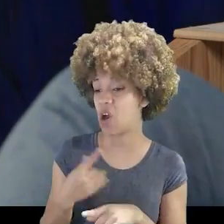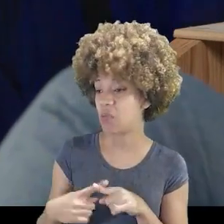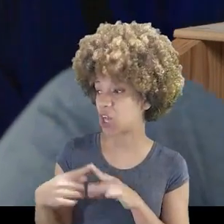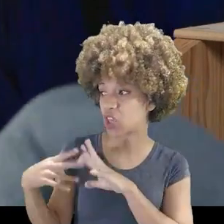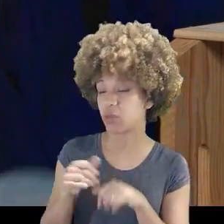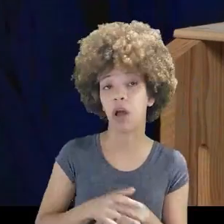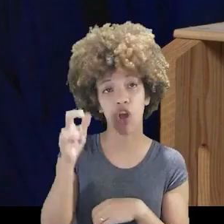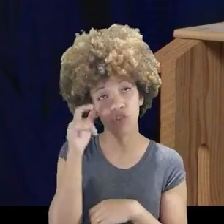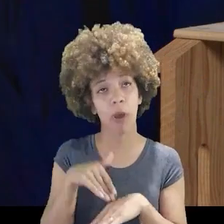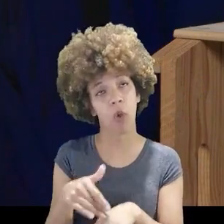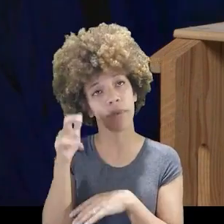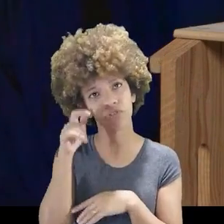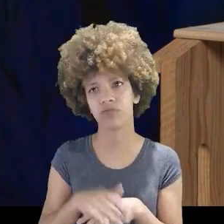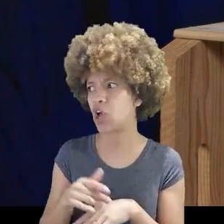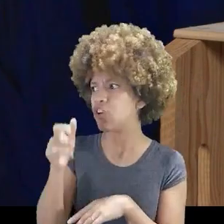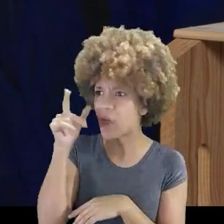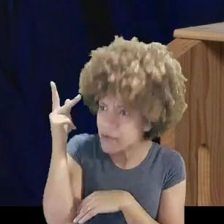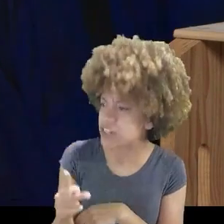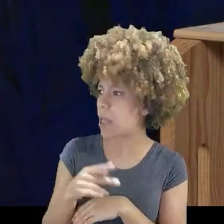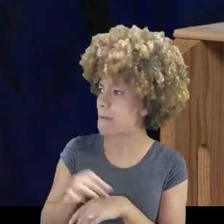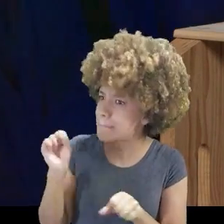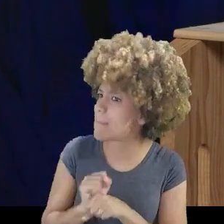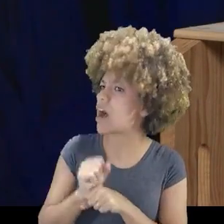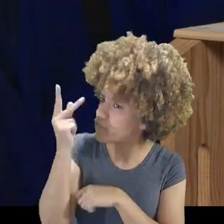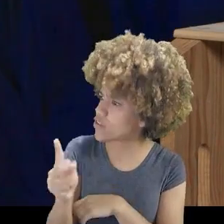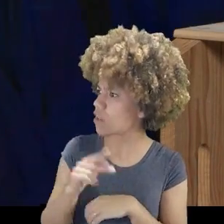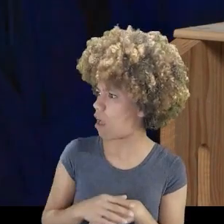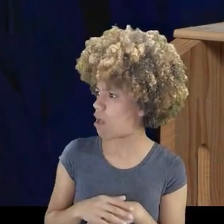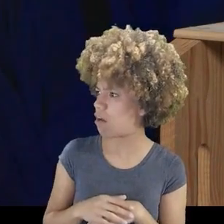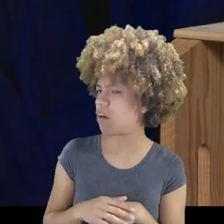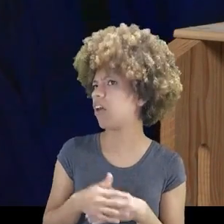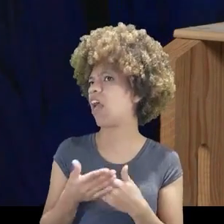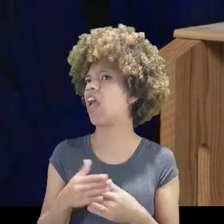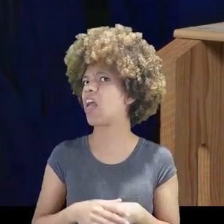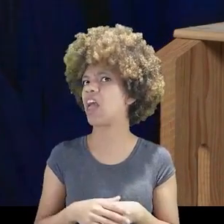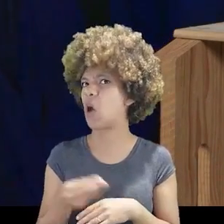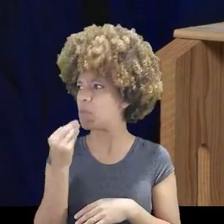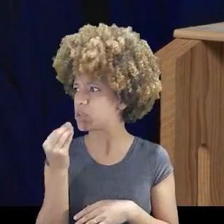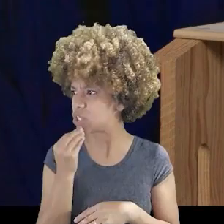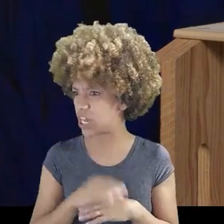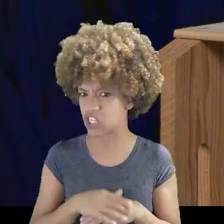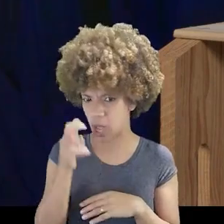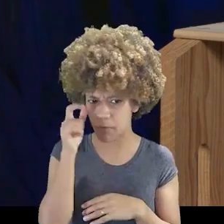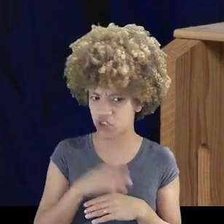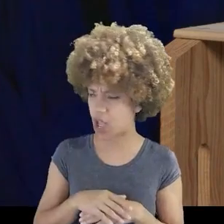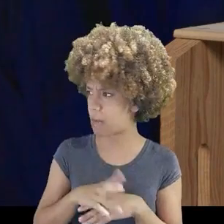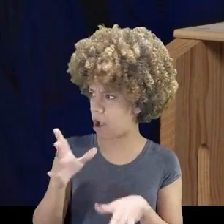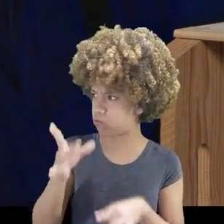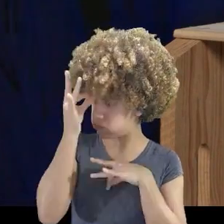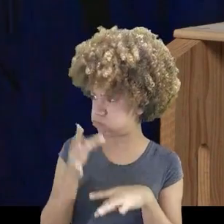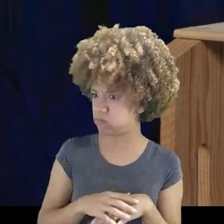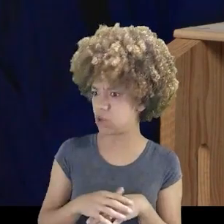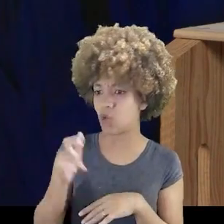porque todo mundo fala é o diabo ocupado ele já vai você meu filho para você que tá dando dando chance do diabo tá na tua